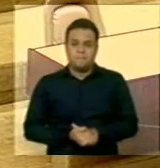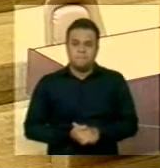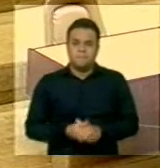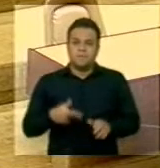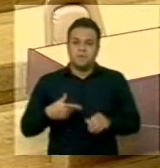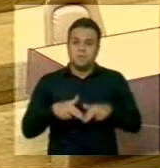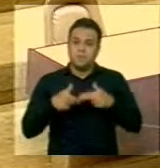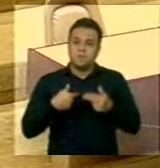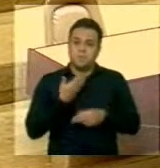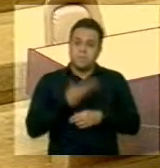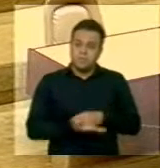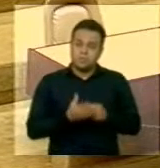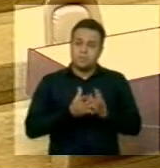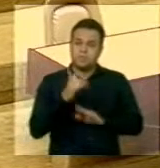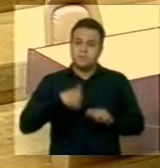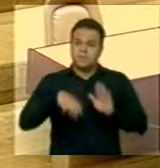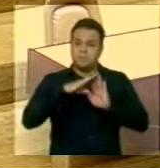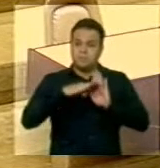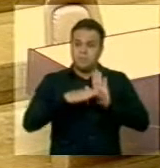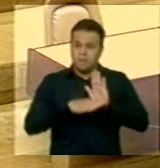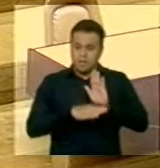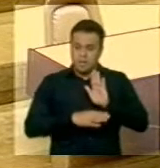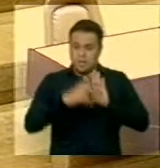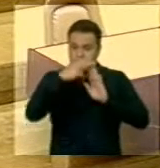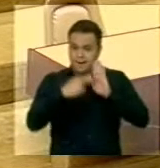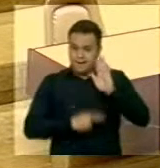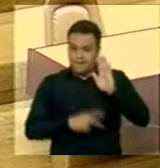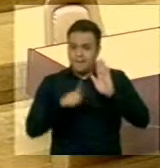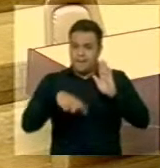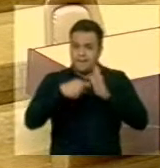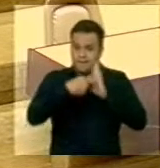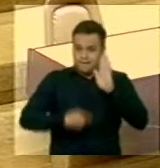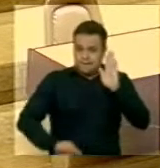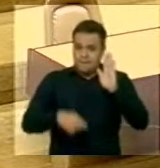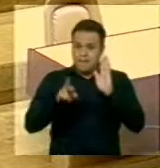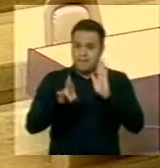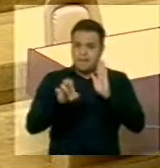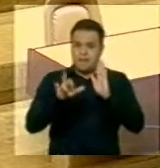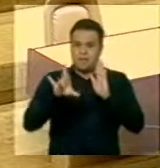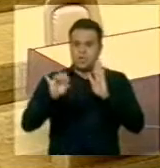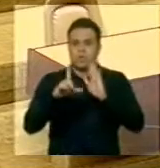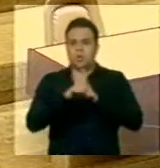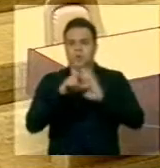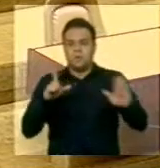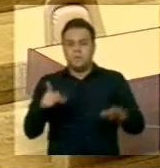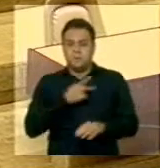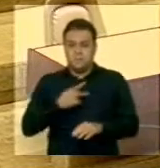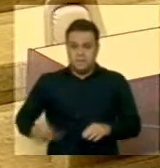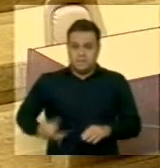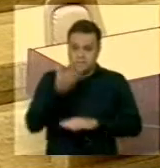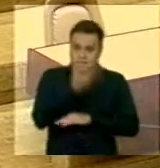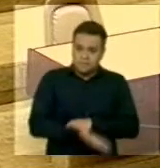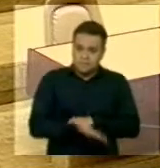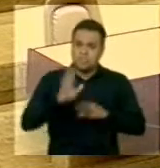pedido nos termos que aqui reproduzo no relatório que, como disse a Vossa Excelência, já